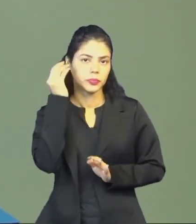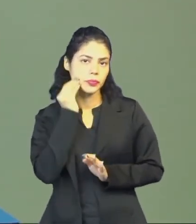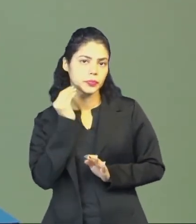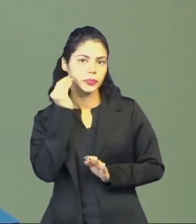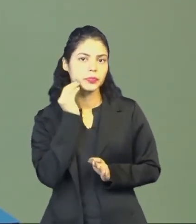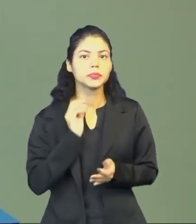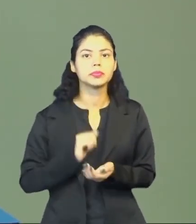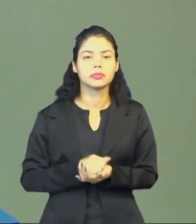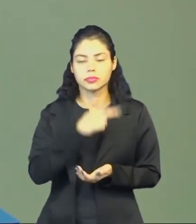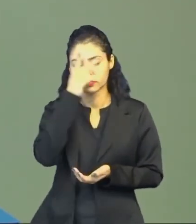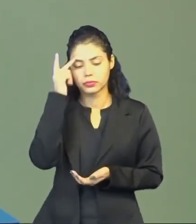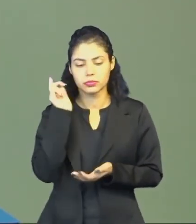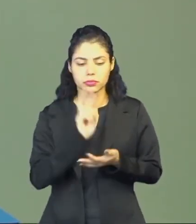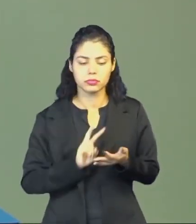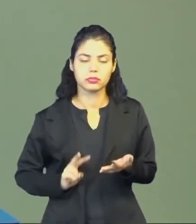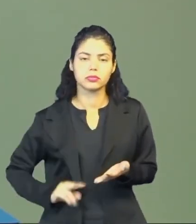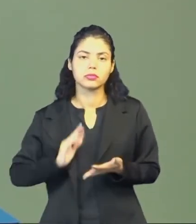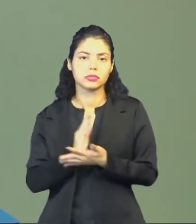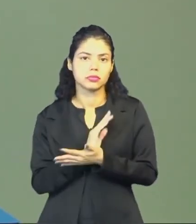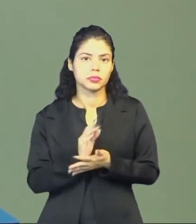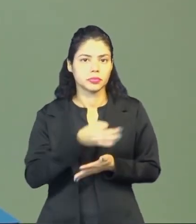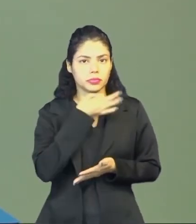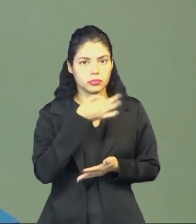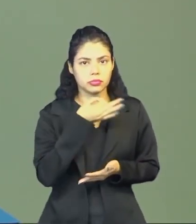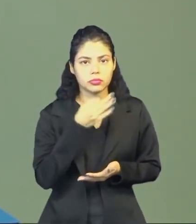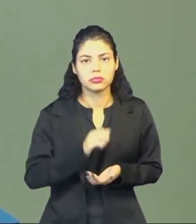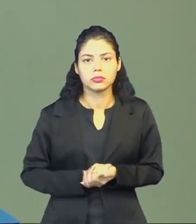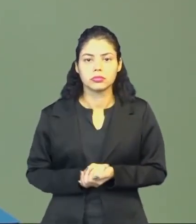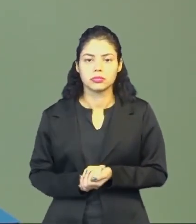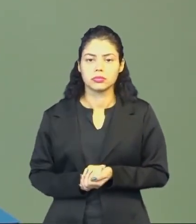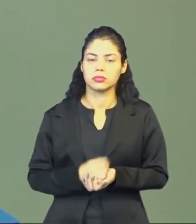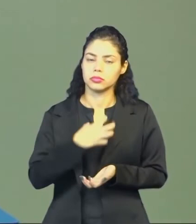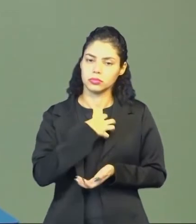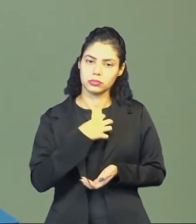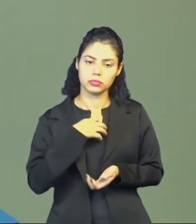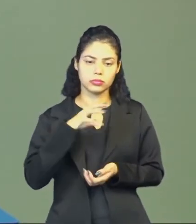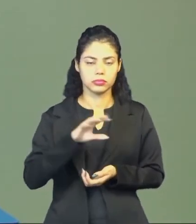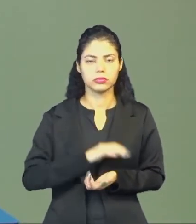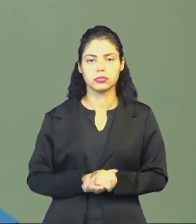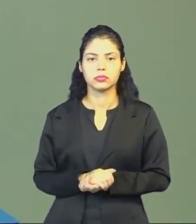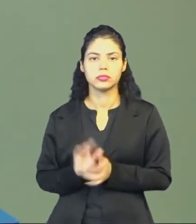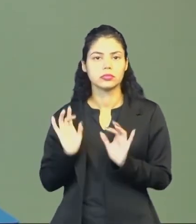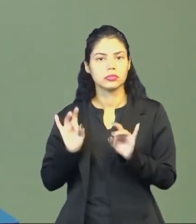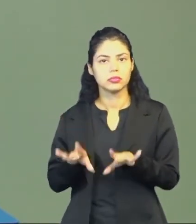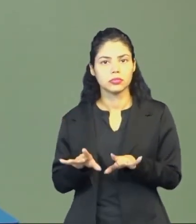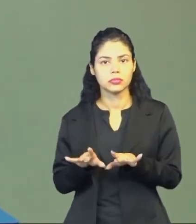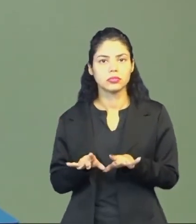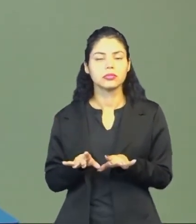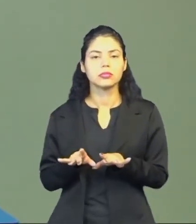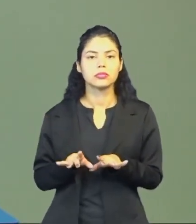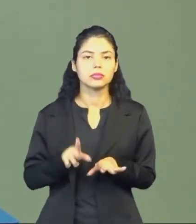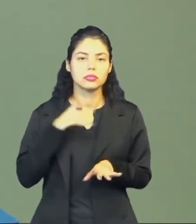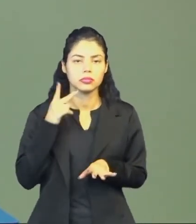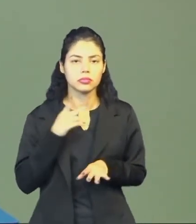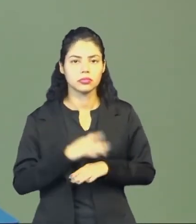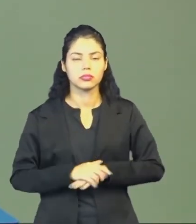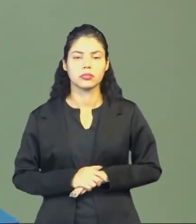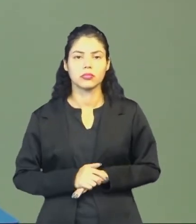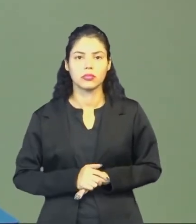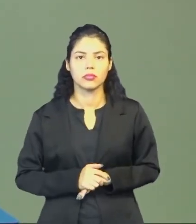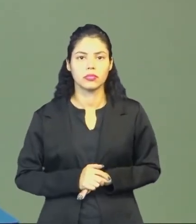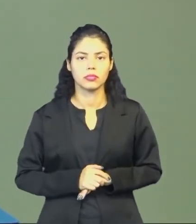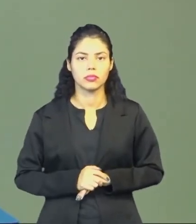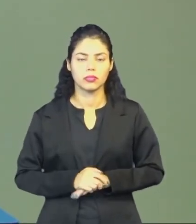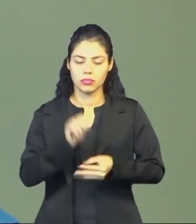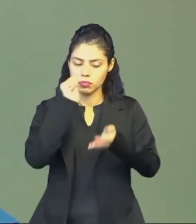sobre algum argumento que ele está expondo no momento ali. E por último, que eu falei para vocês, texto que é